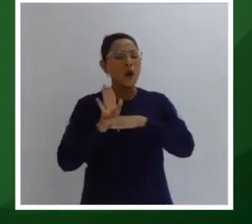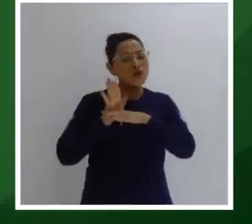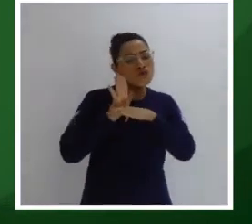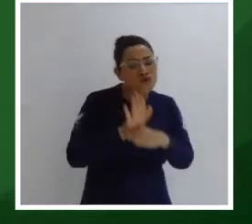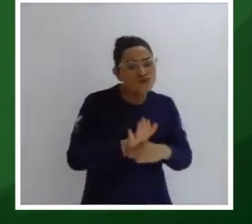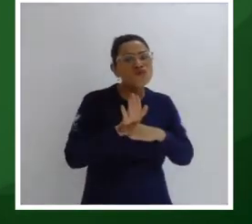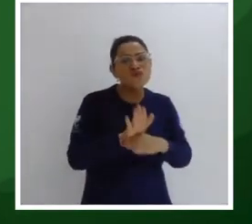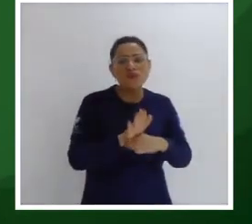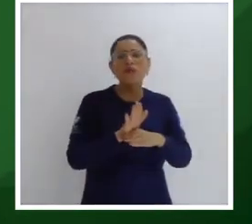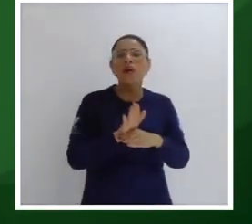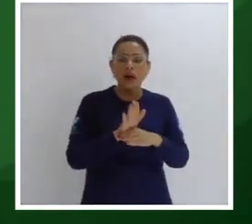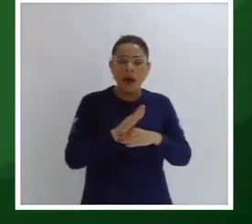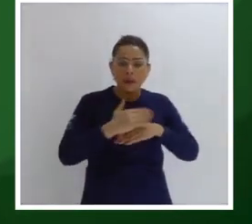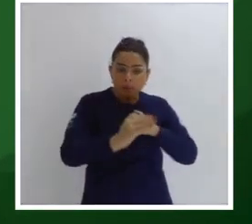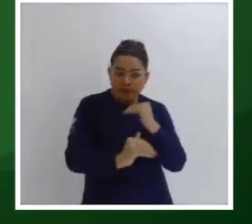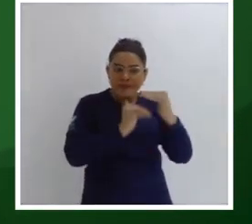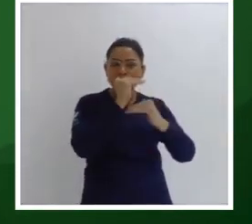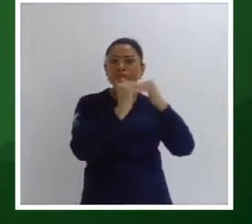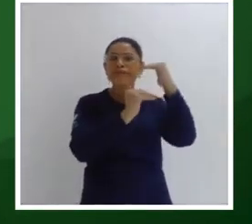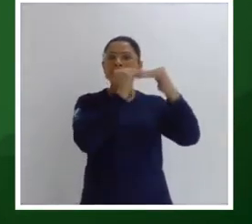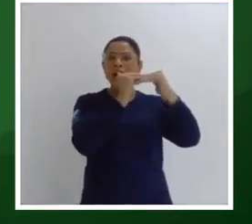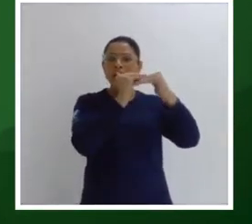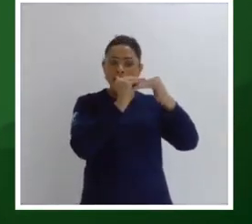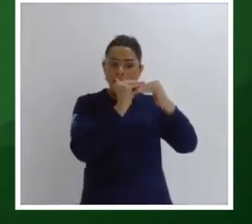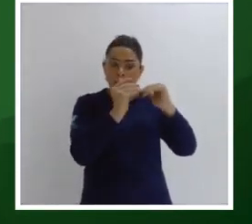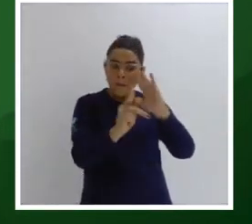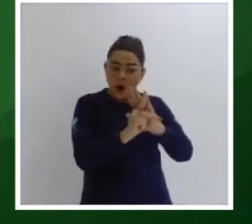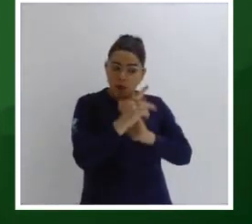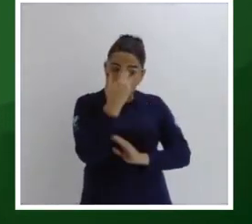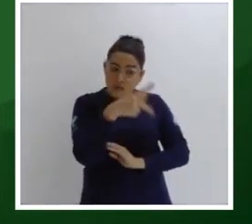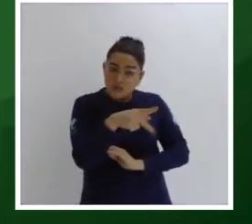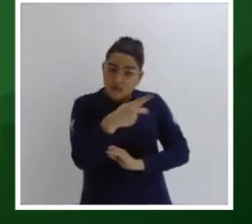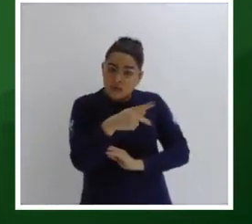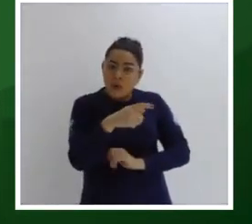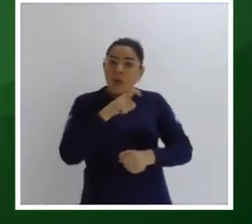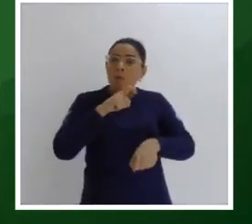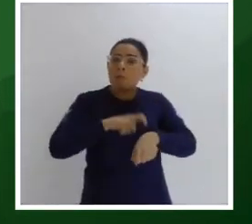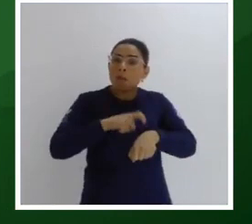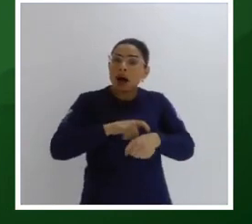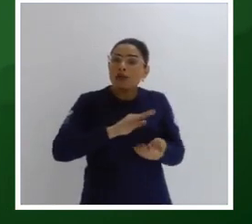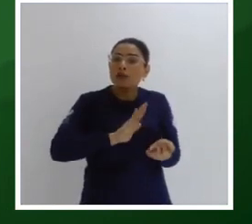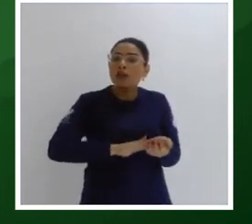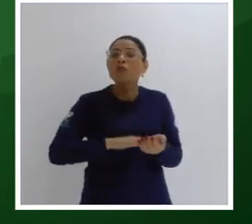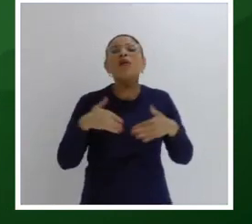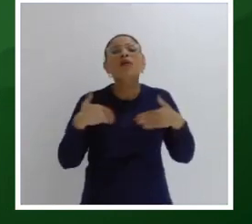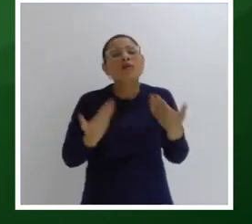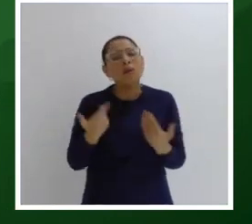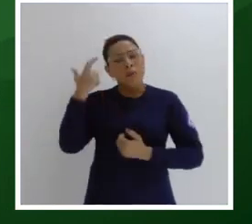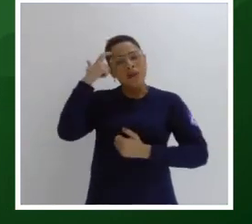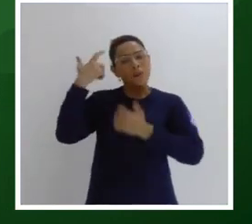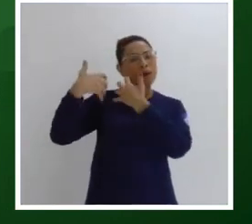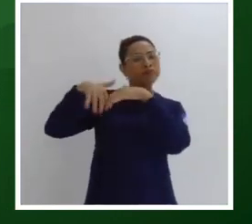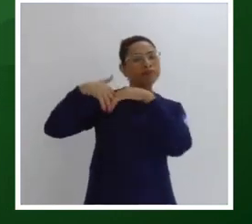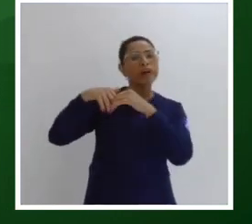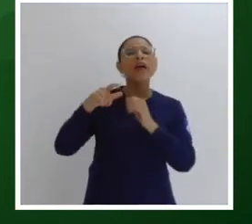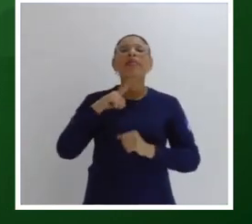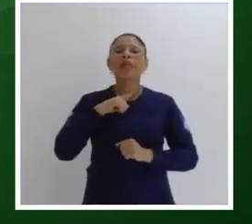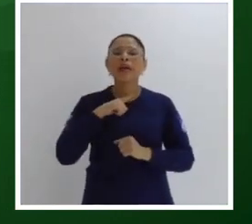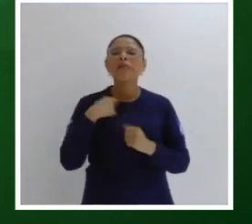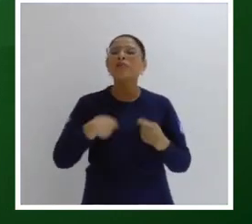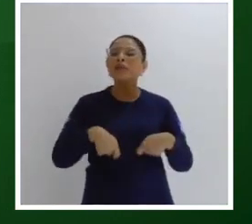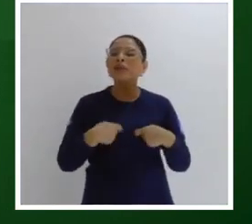essas crianças a desenvolver dentro do seu ritmo dentro desses pensamentos inclusivos nós temos